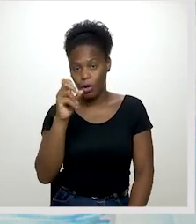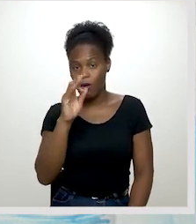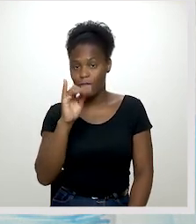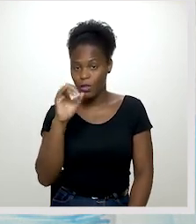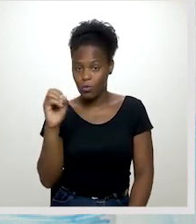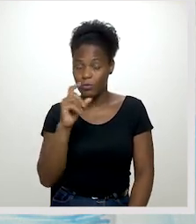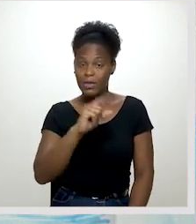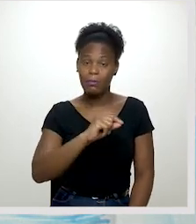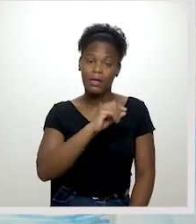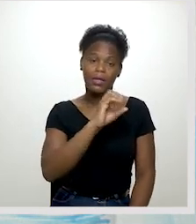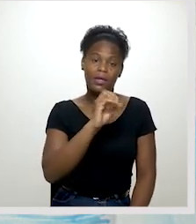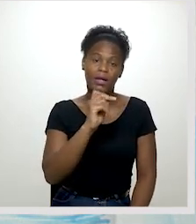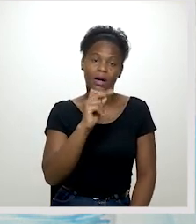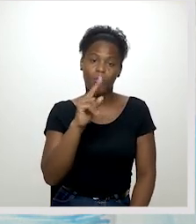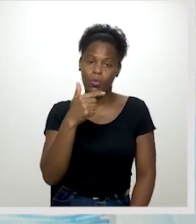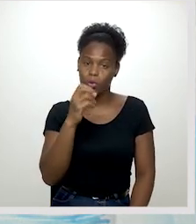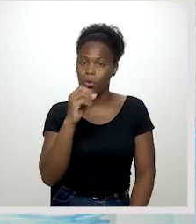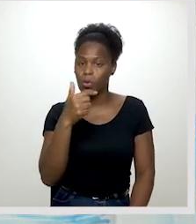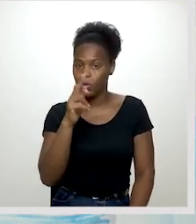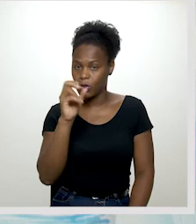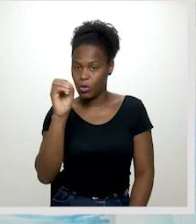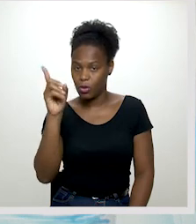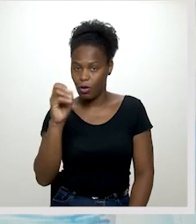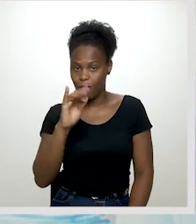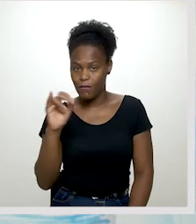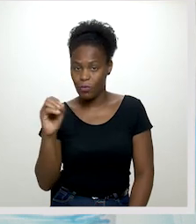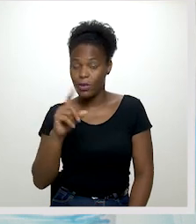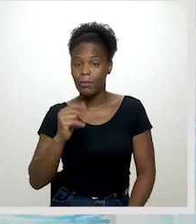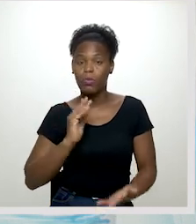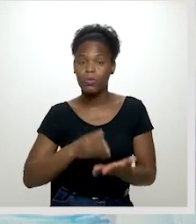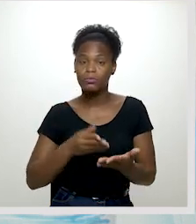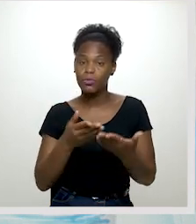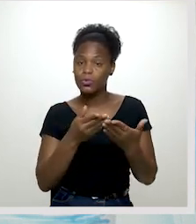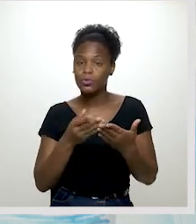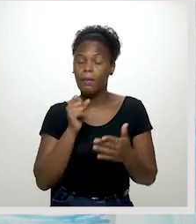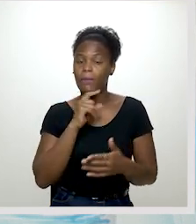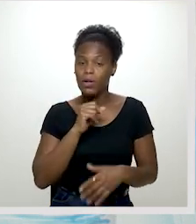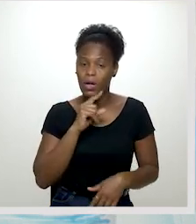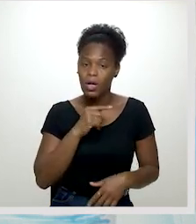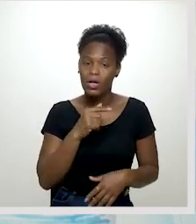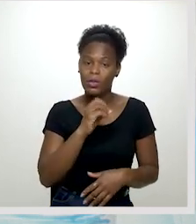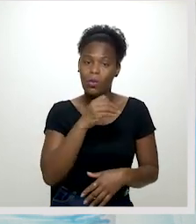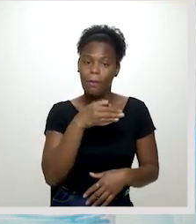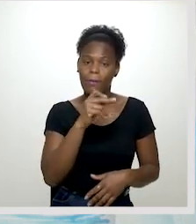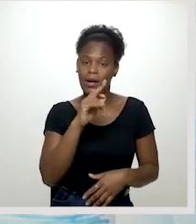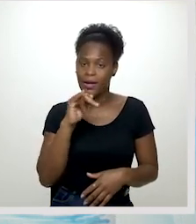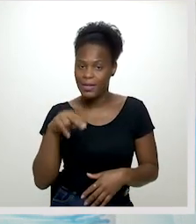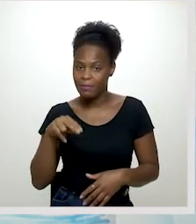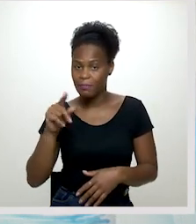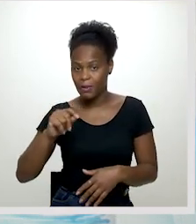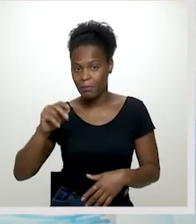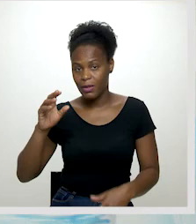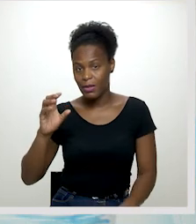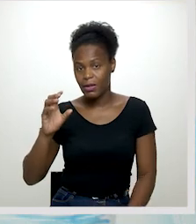a salientar. E, por último, também estudamos a hipótese do Oparin e